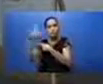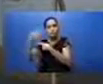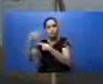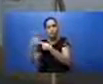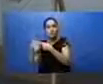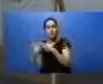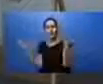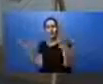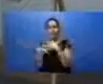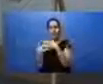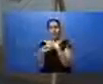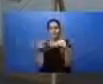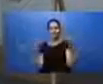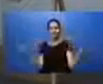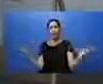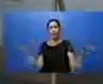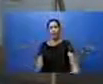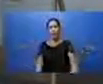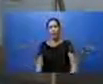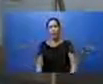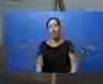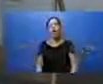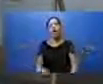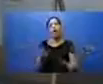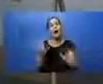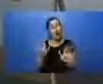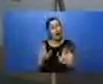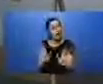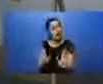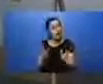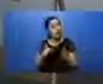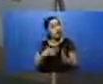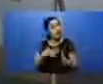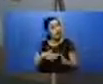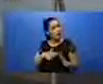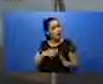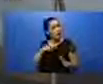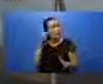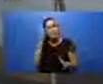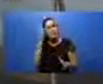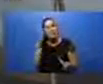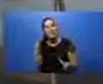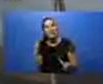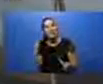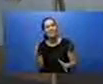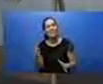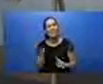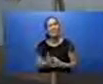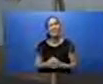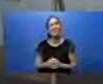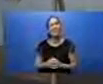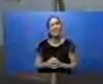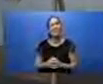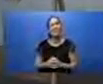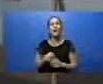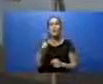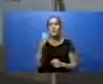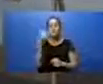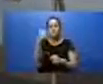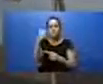demais. É simples, gente. Vocês vão ver que é muito fácil. Meio dividido por